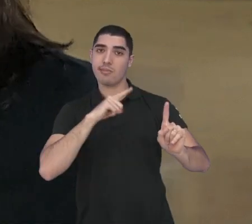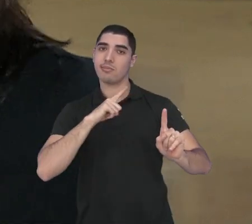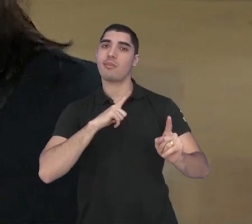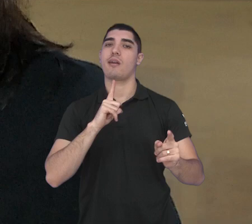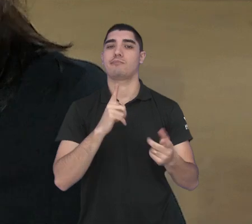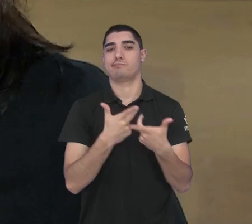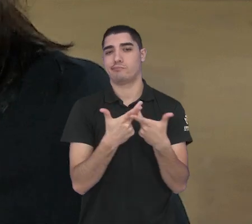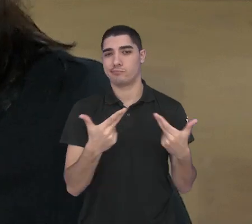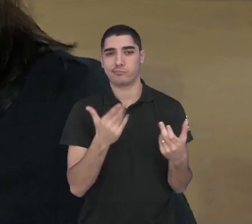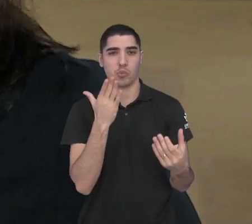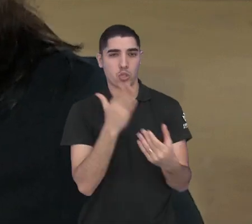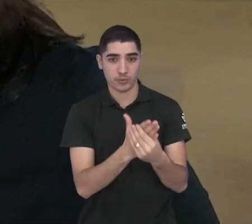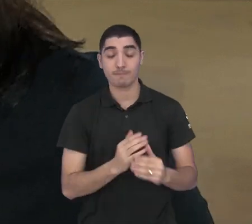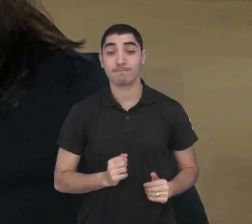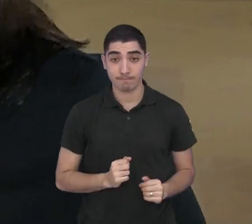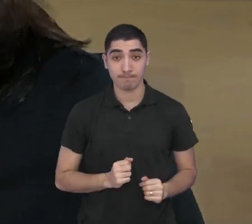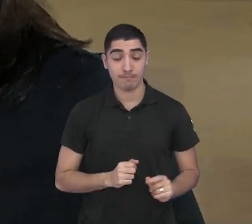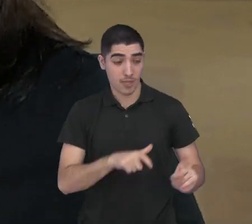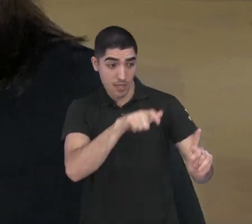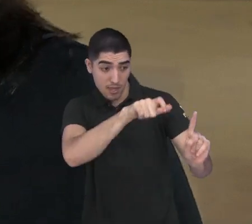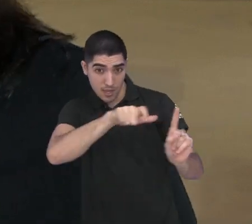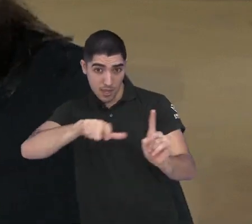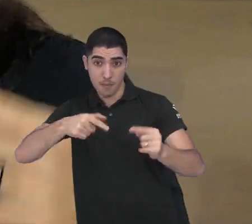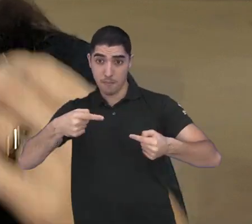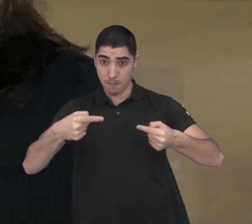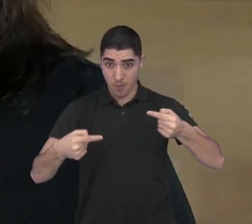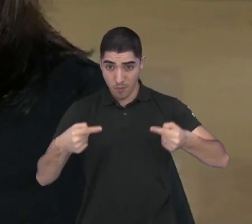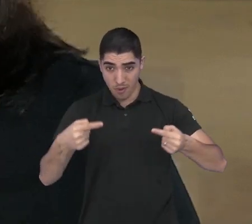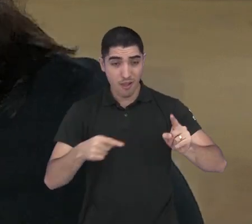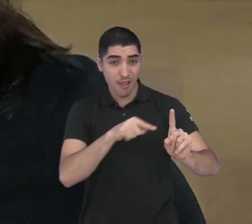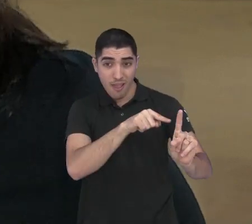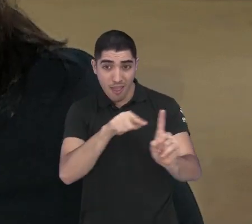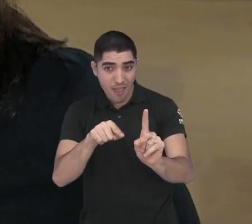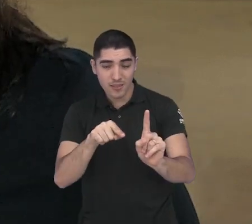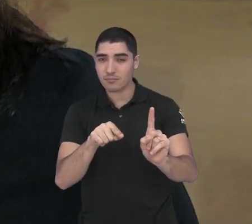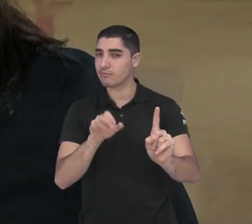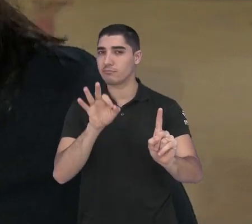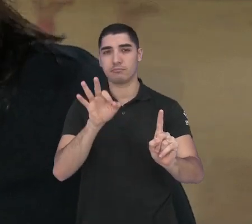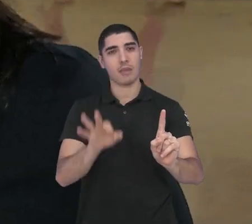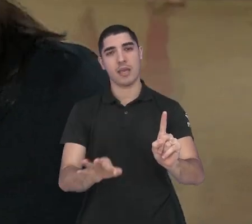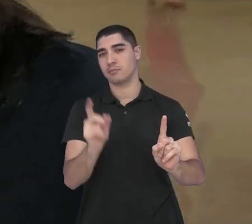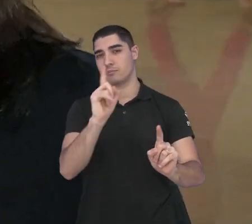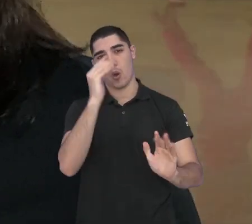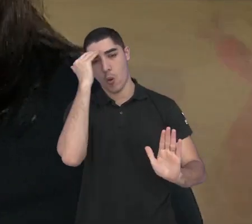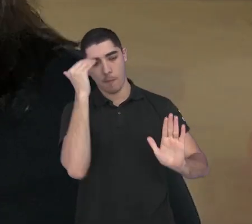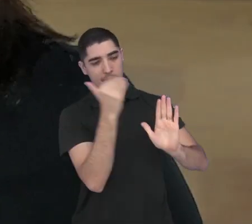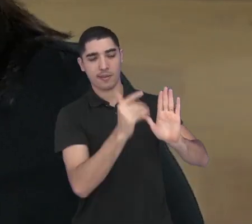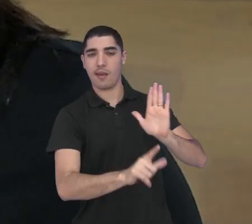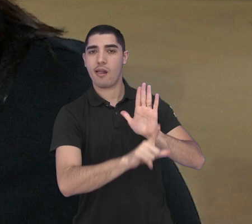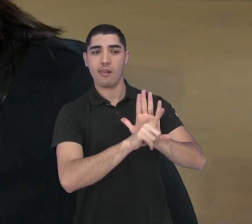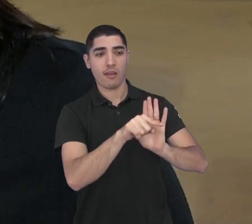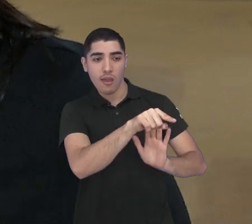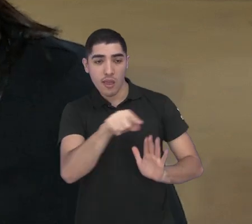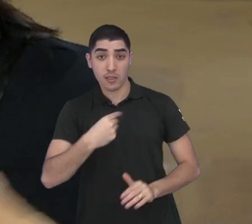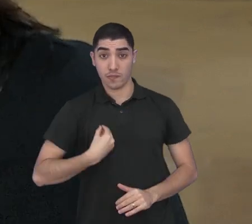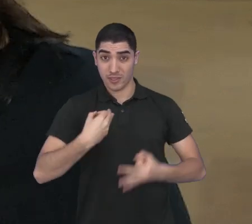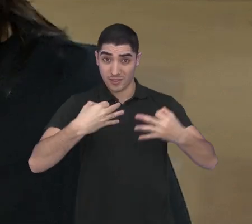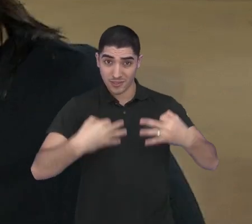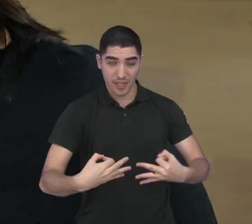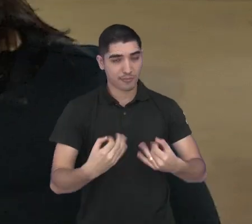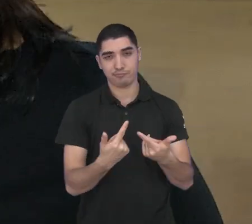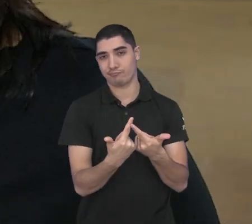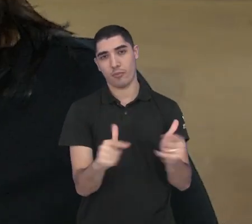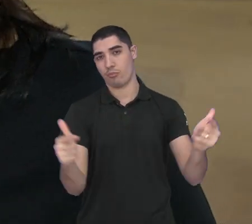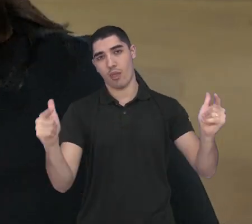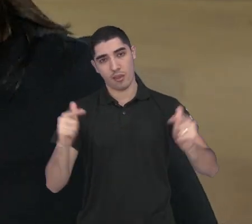improbidade administrativa, enfim, políticos que não cumprem de fato com integridade o seu